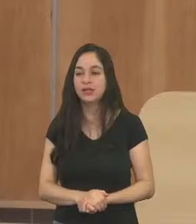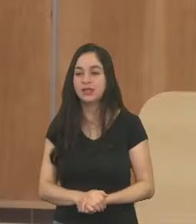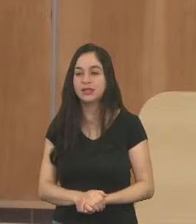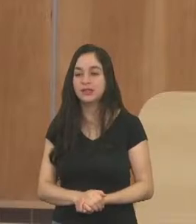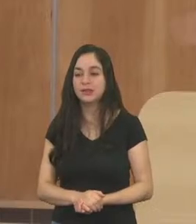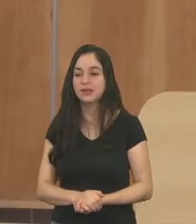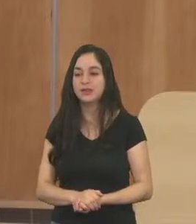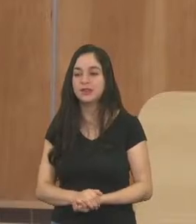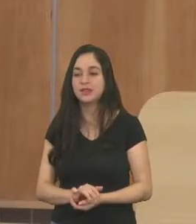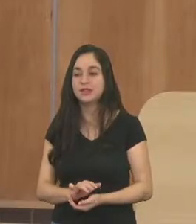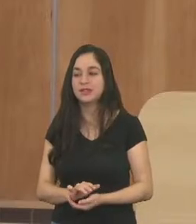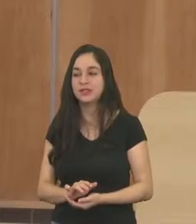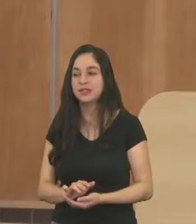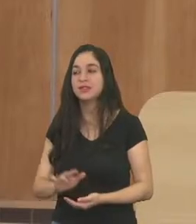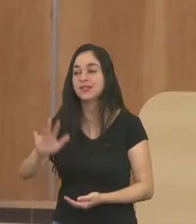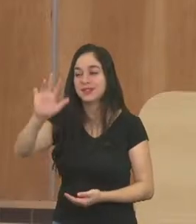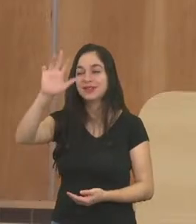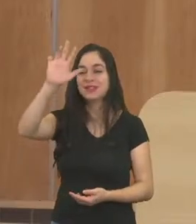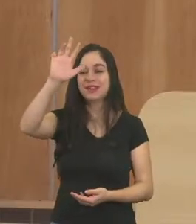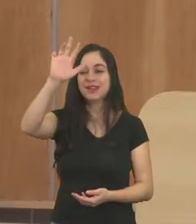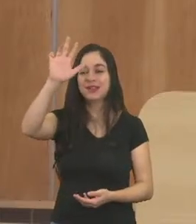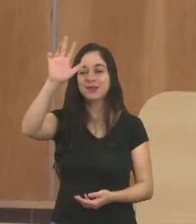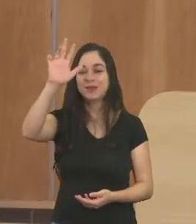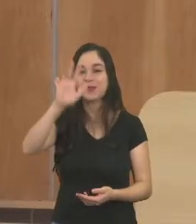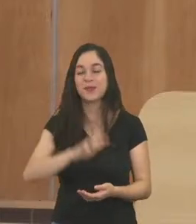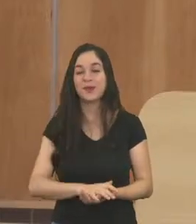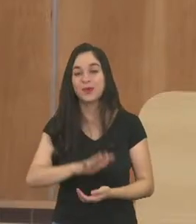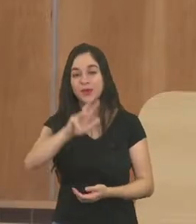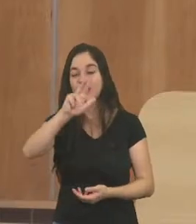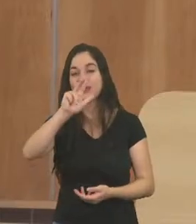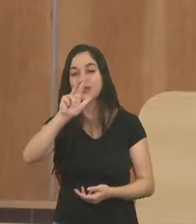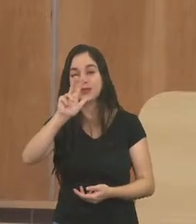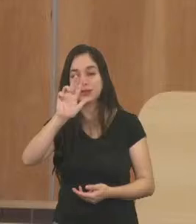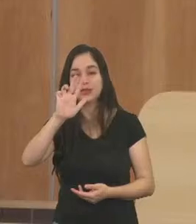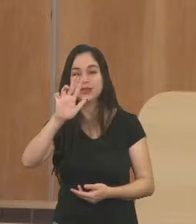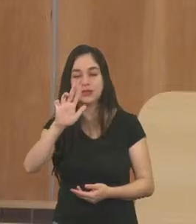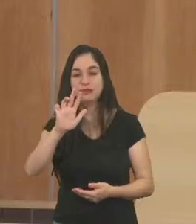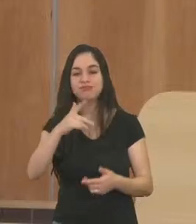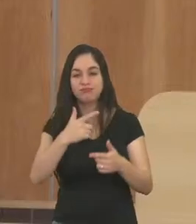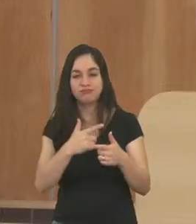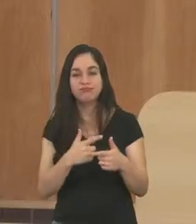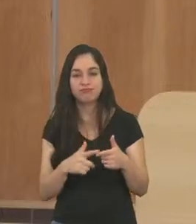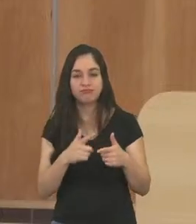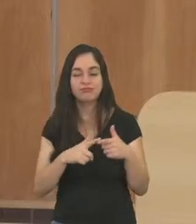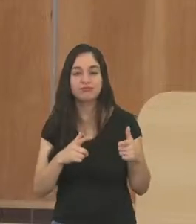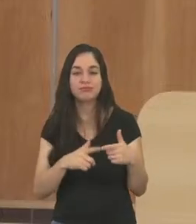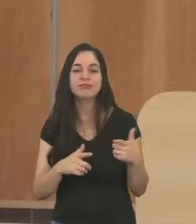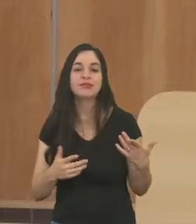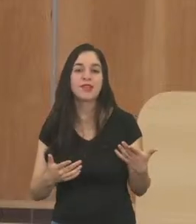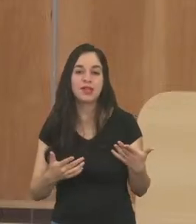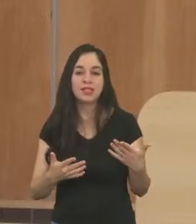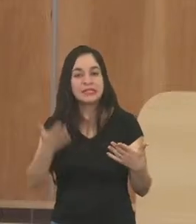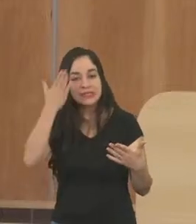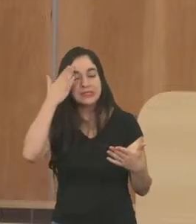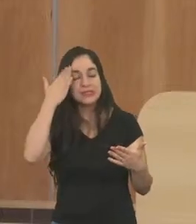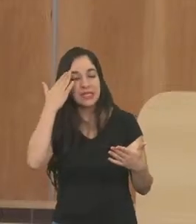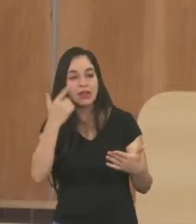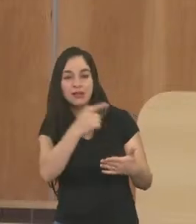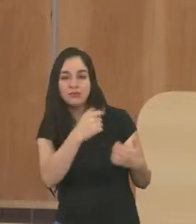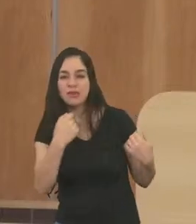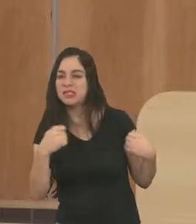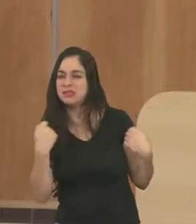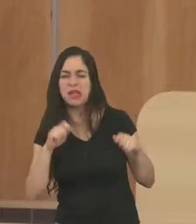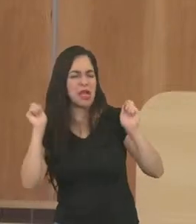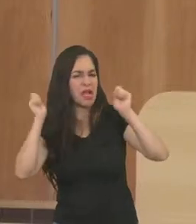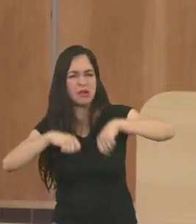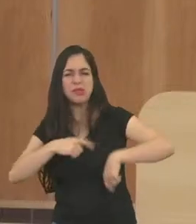resolvendo este problema. E nós achamos que vocês, vereadores, também têm que somar nessa luta. Quando a gente fala de defender que uma indústria de